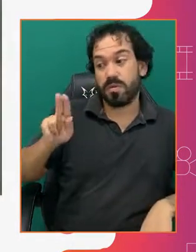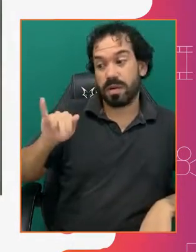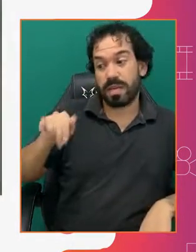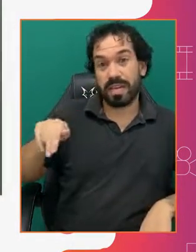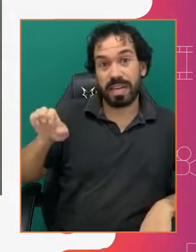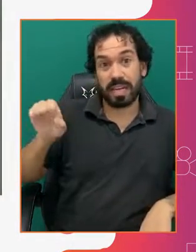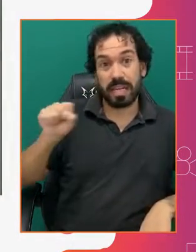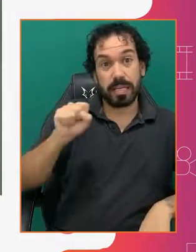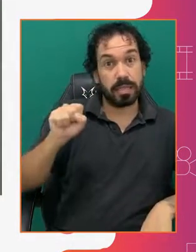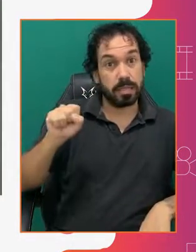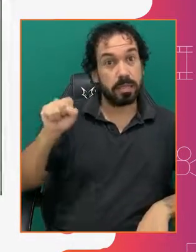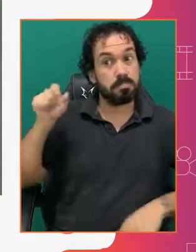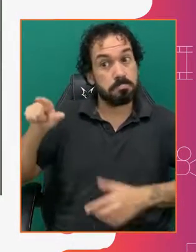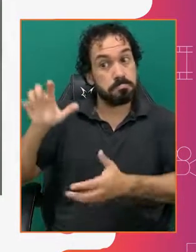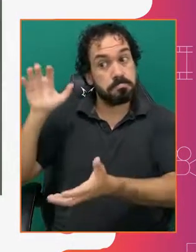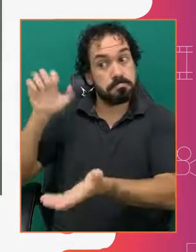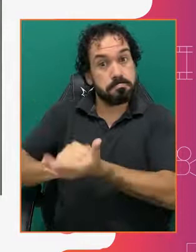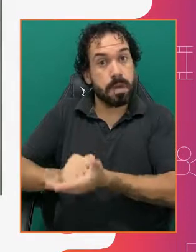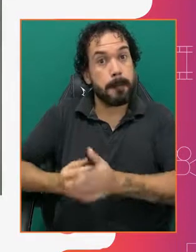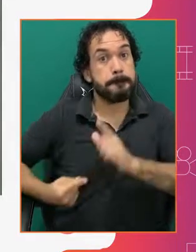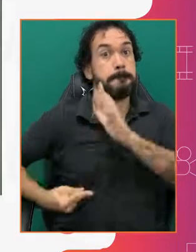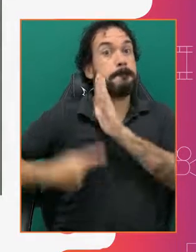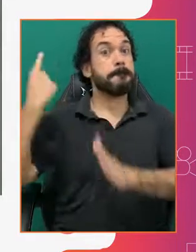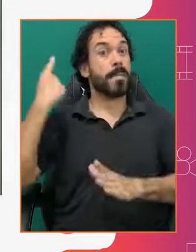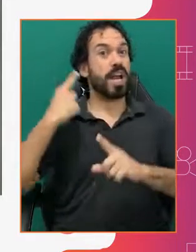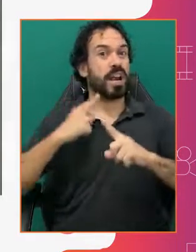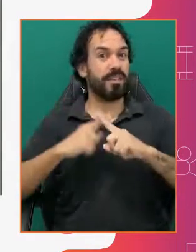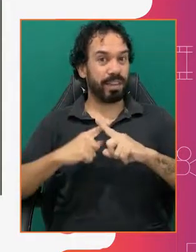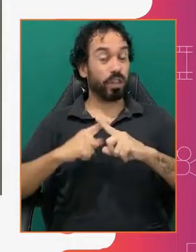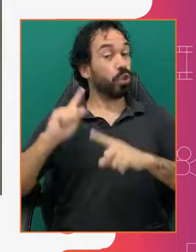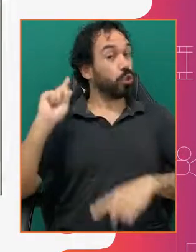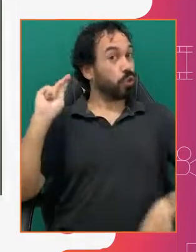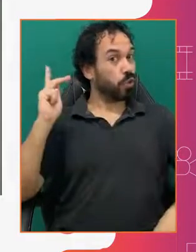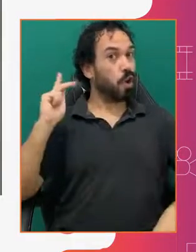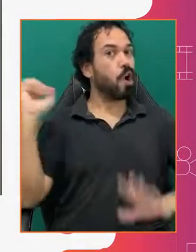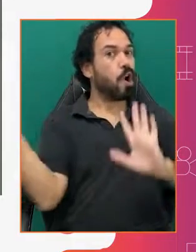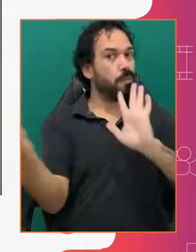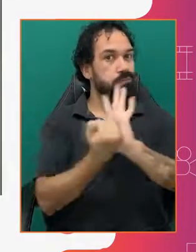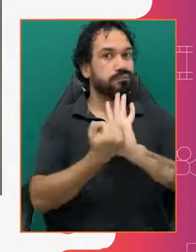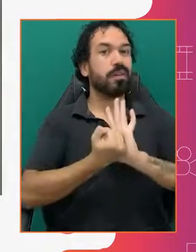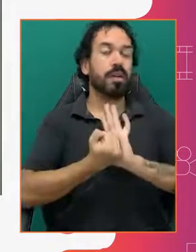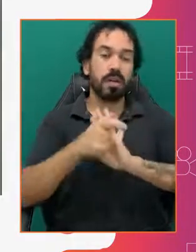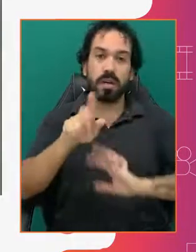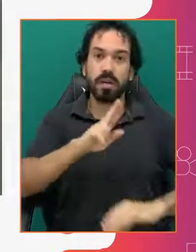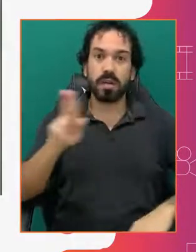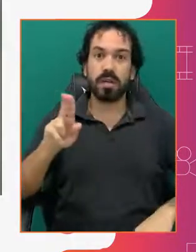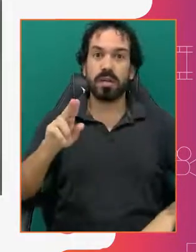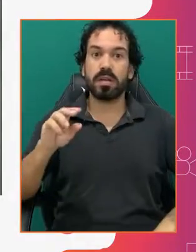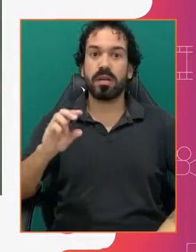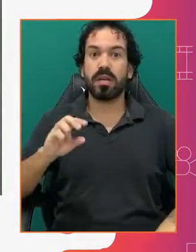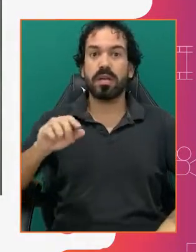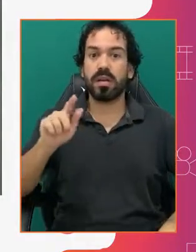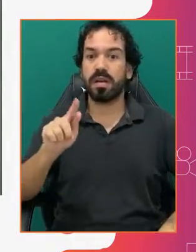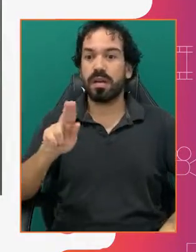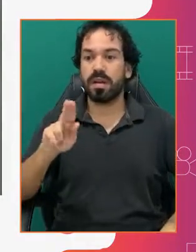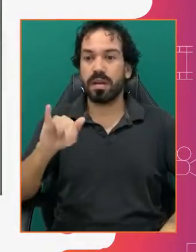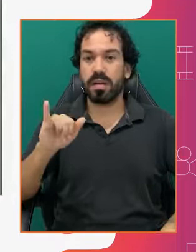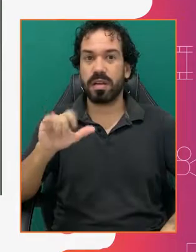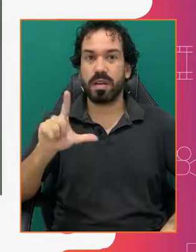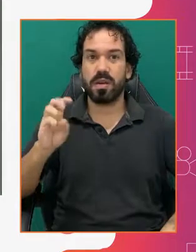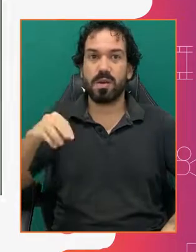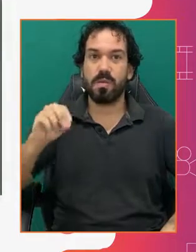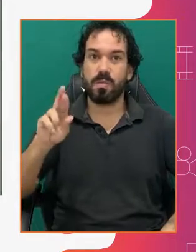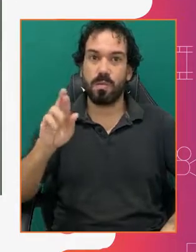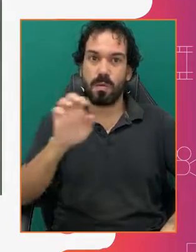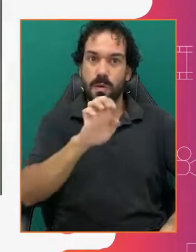o primeiro registro de animação da história. O seu nome é The Humorous Faces